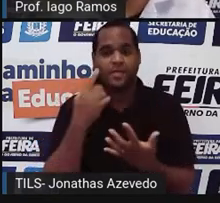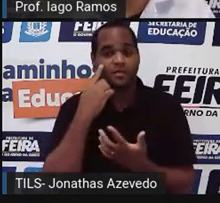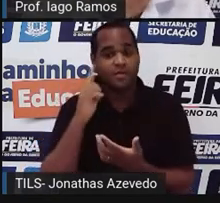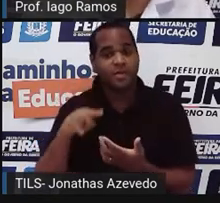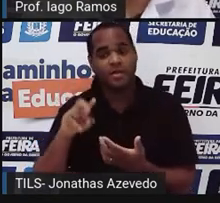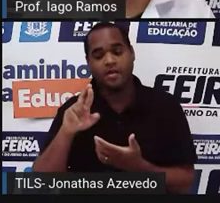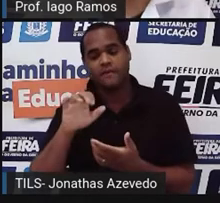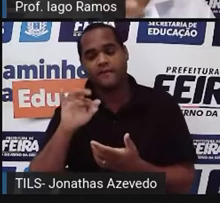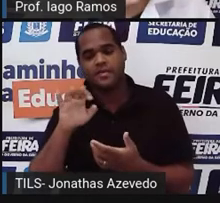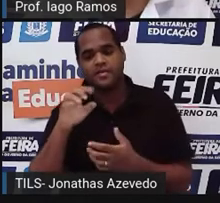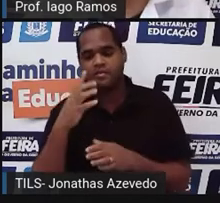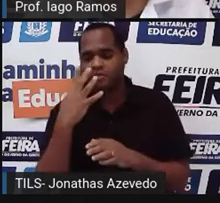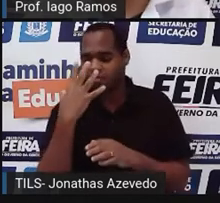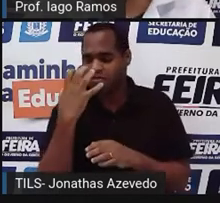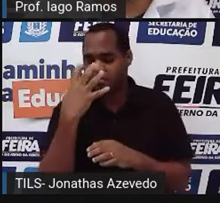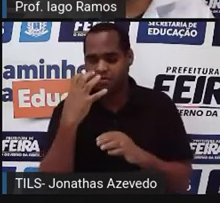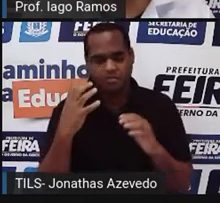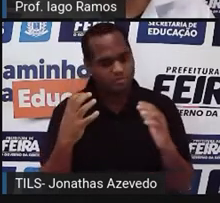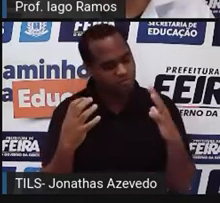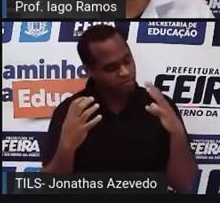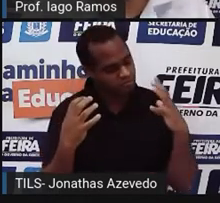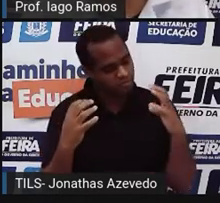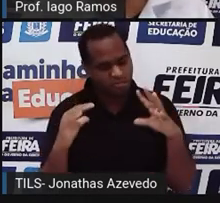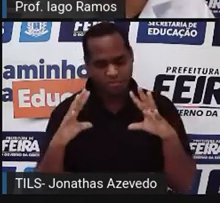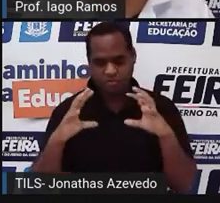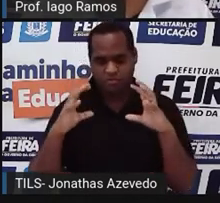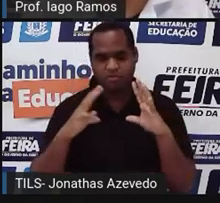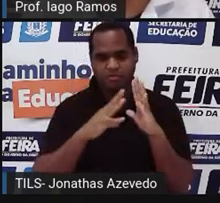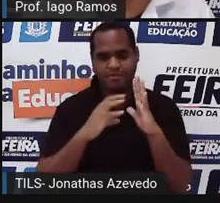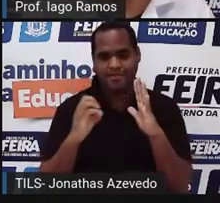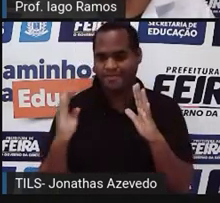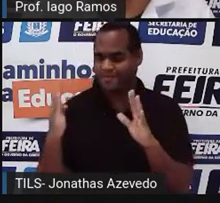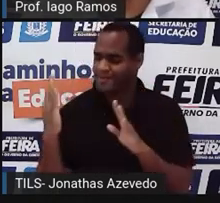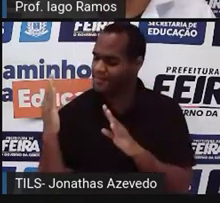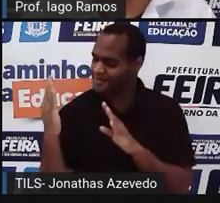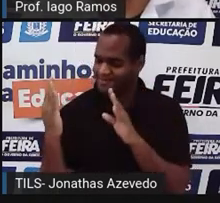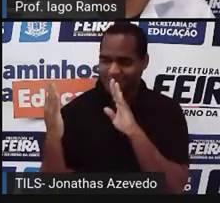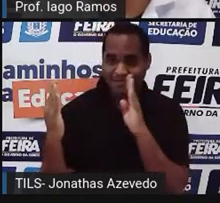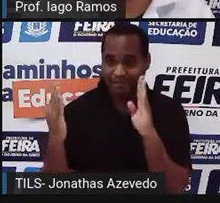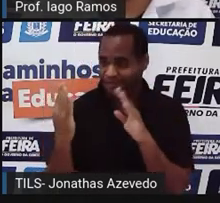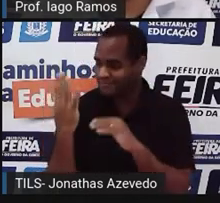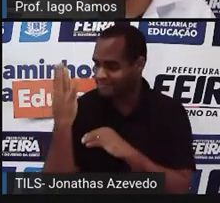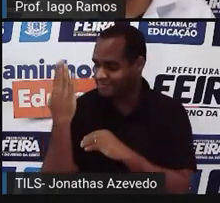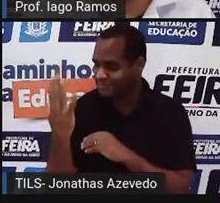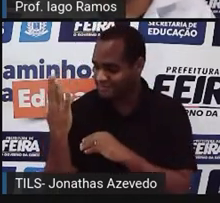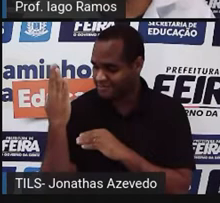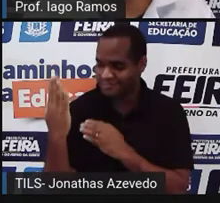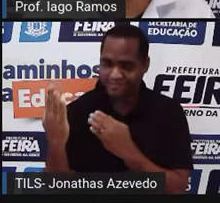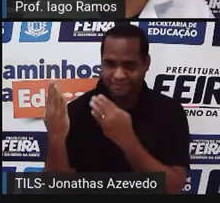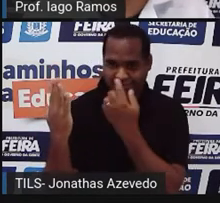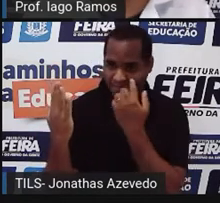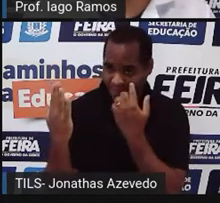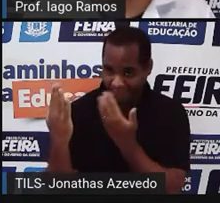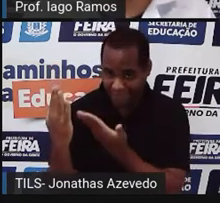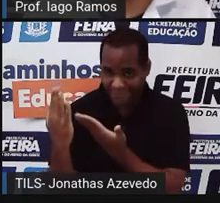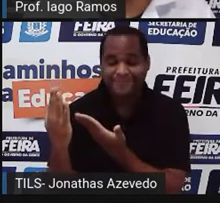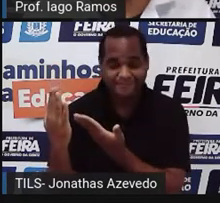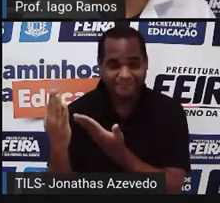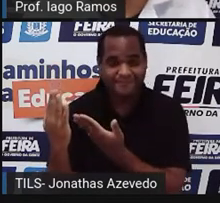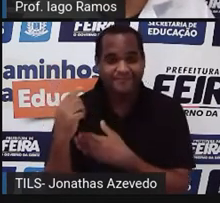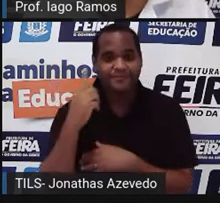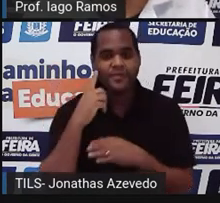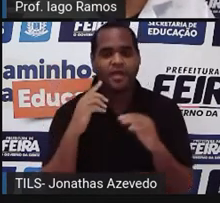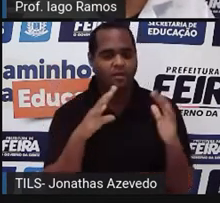reflexão da nossa imagem em um espelho, tá? E essa reflexão com as figuras geométricas pode